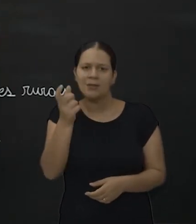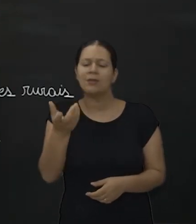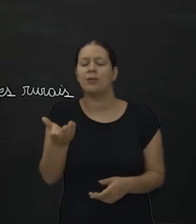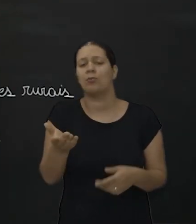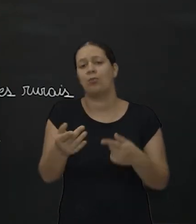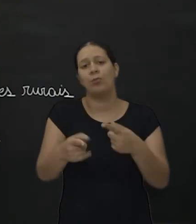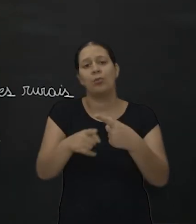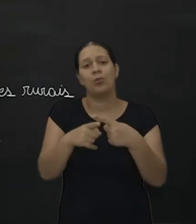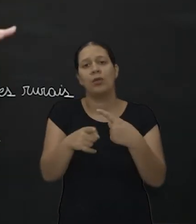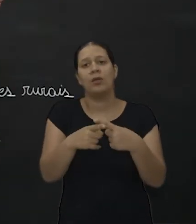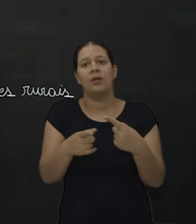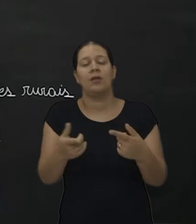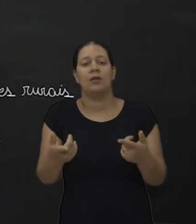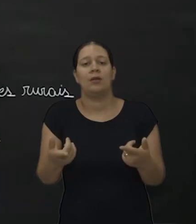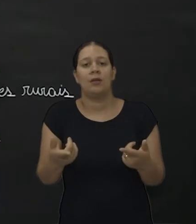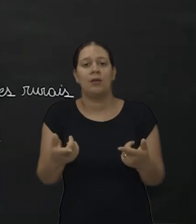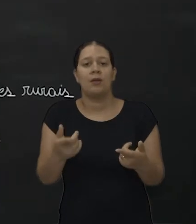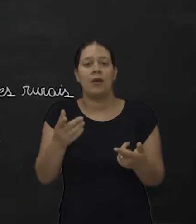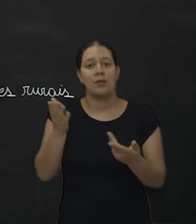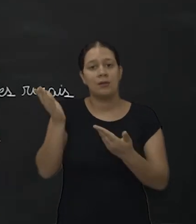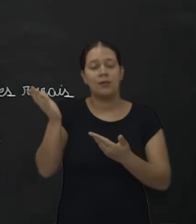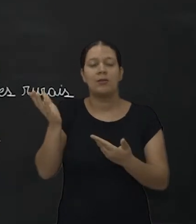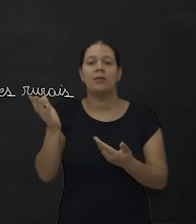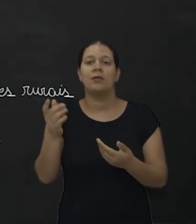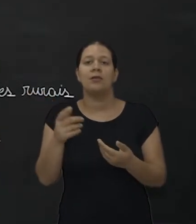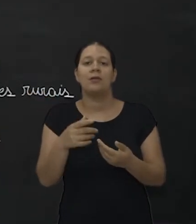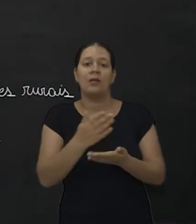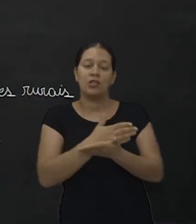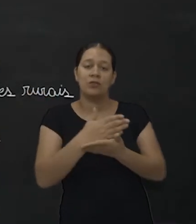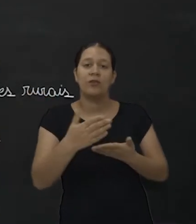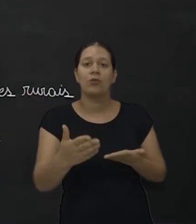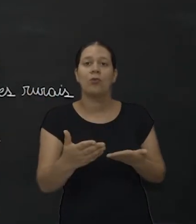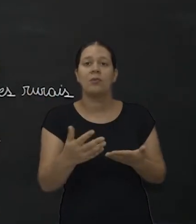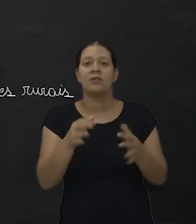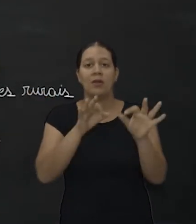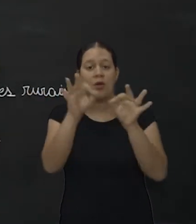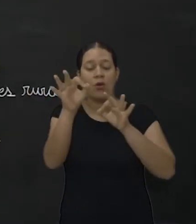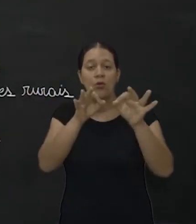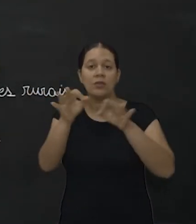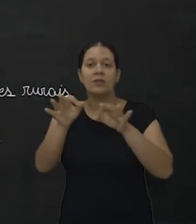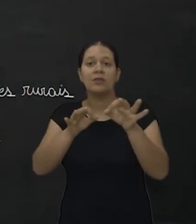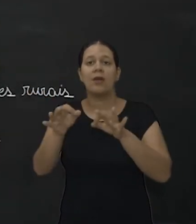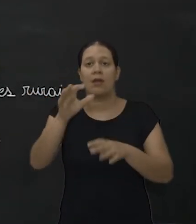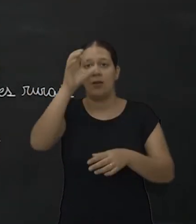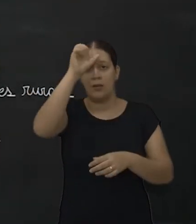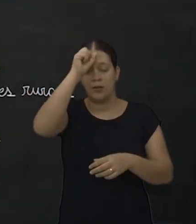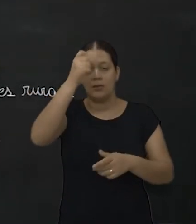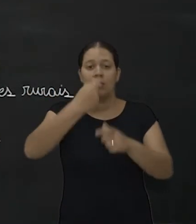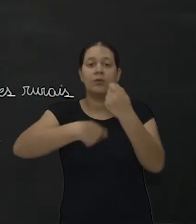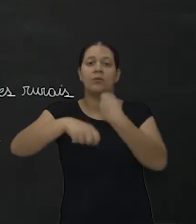é. Muito bem, então aqui só para a gente já começar a organizar o que a gente está aprendendo. A